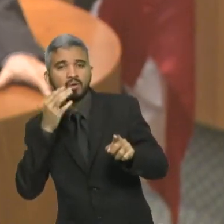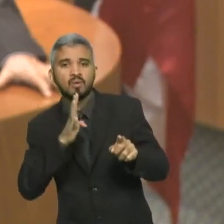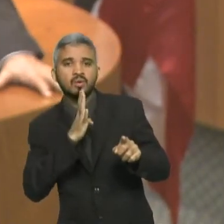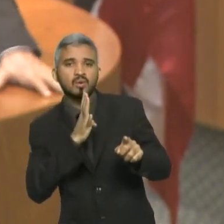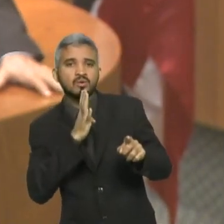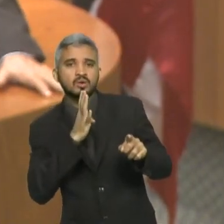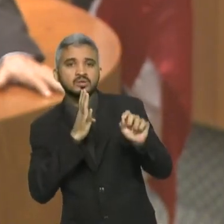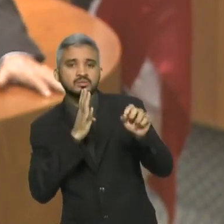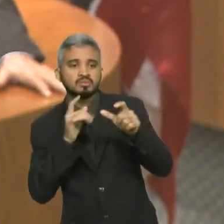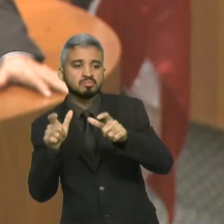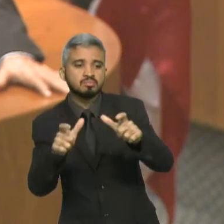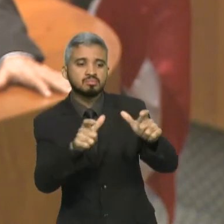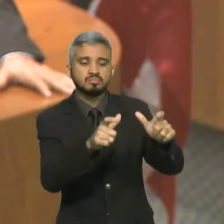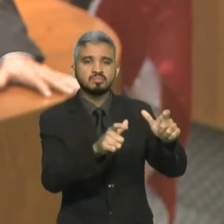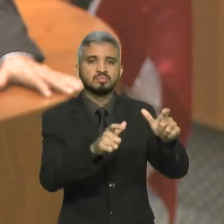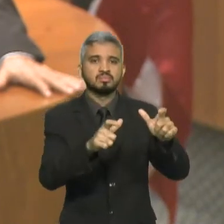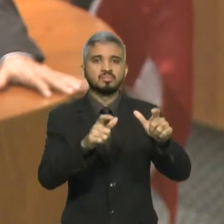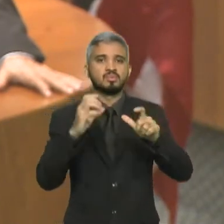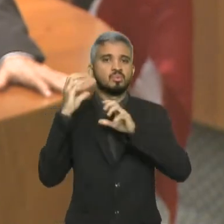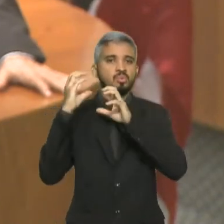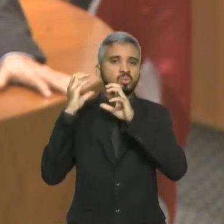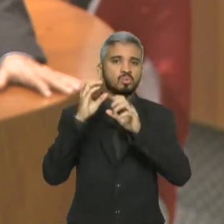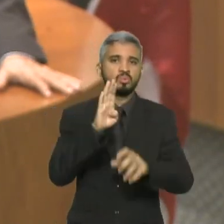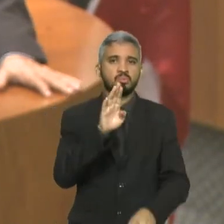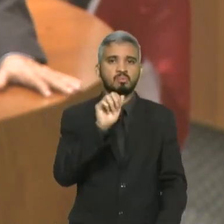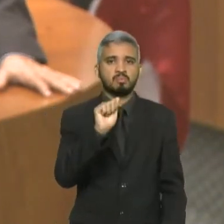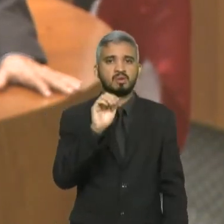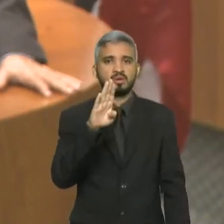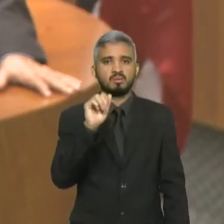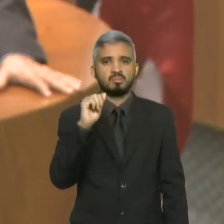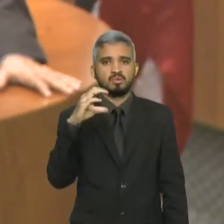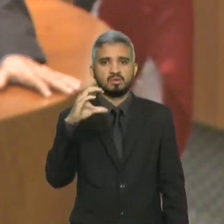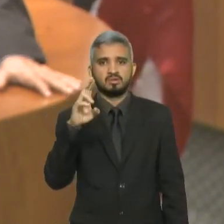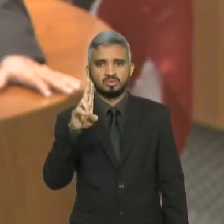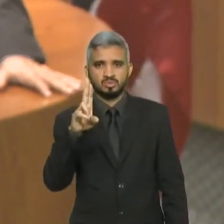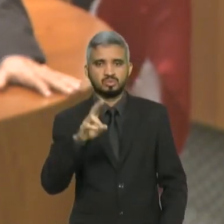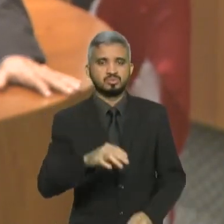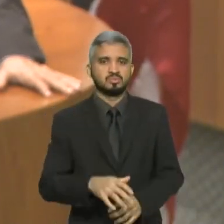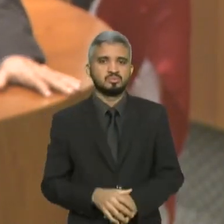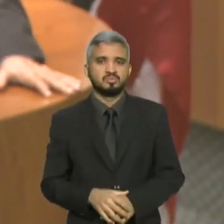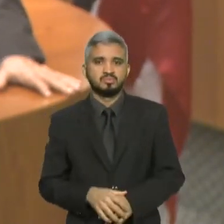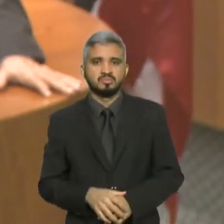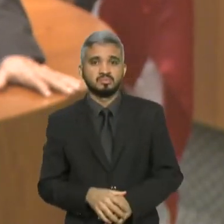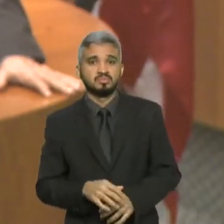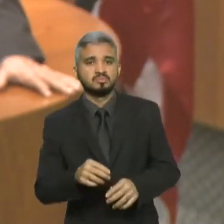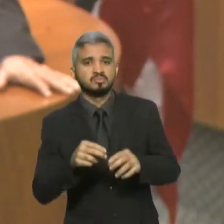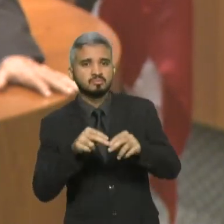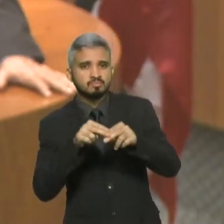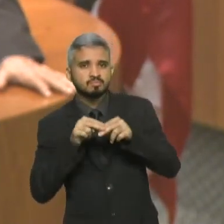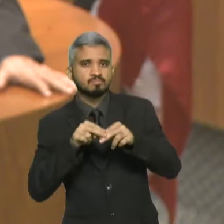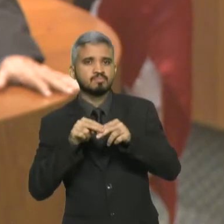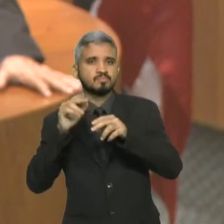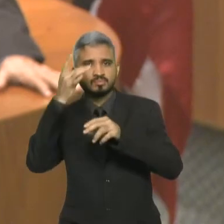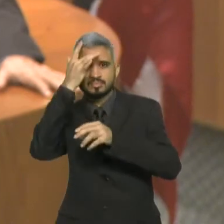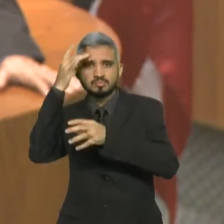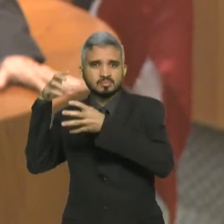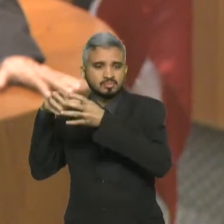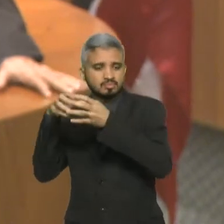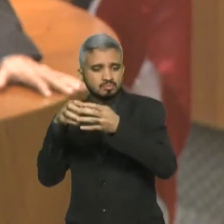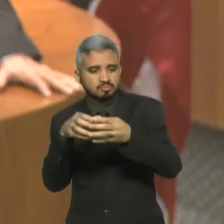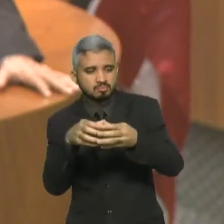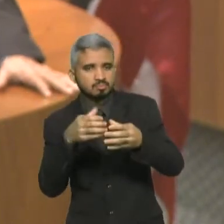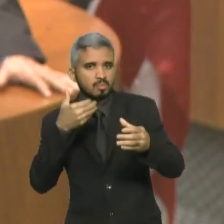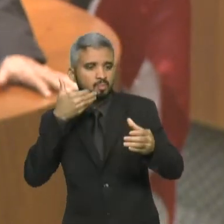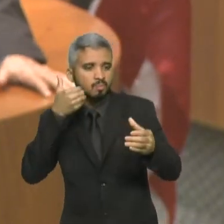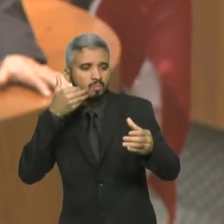para levá-los para a melhor experiência que essa exploração sustentável, com valor agregado,